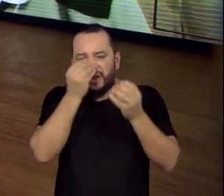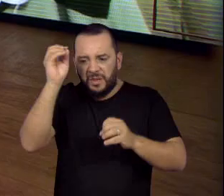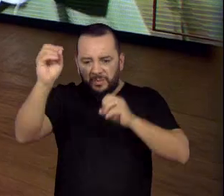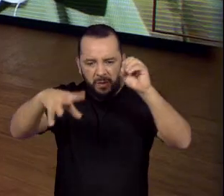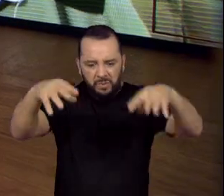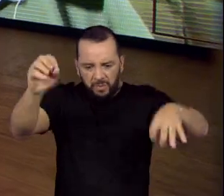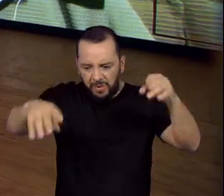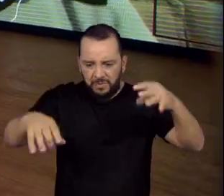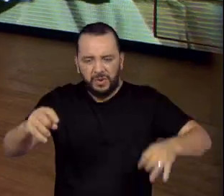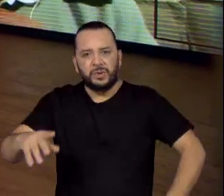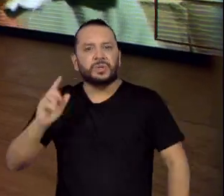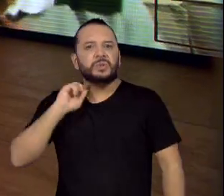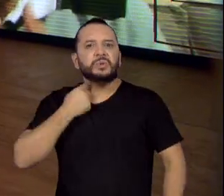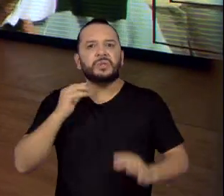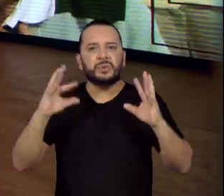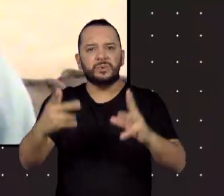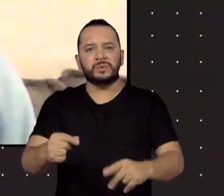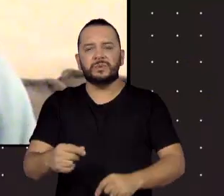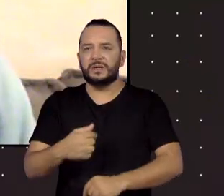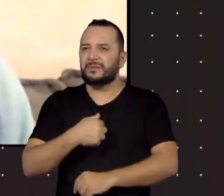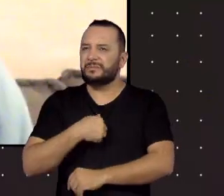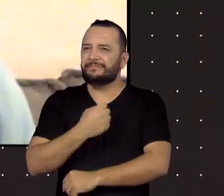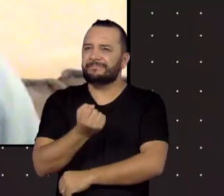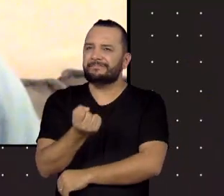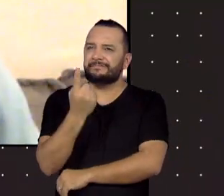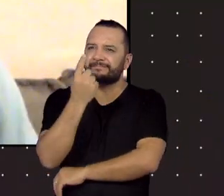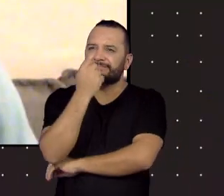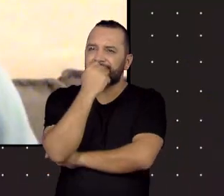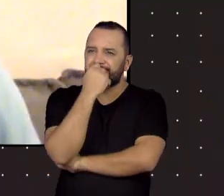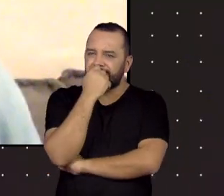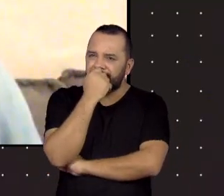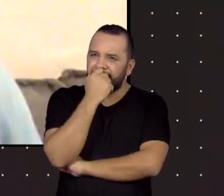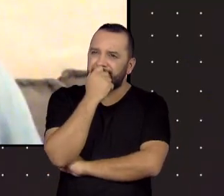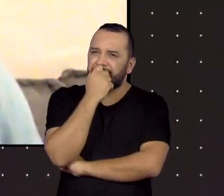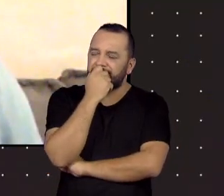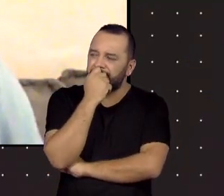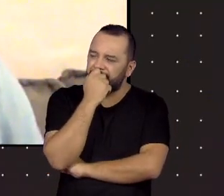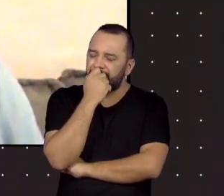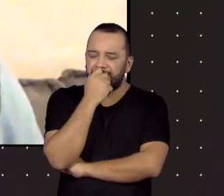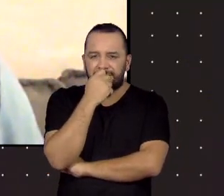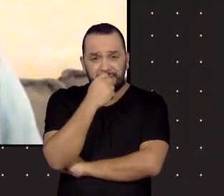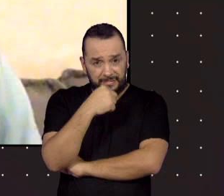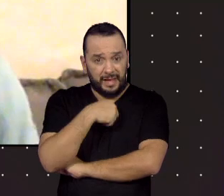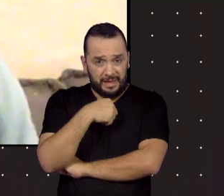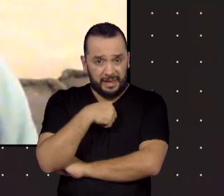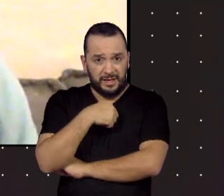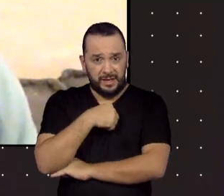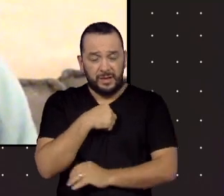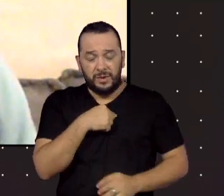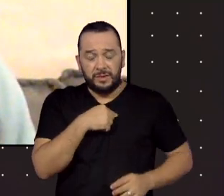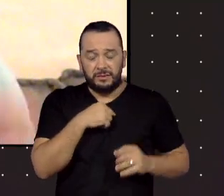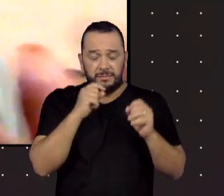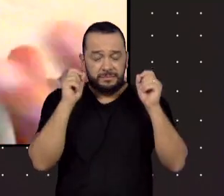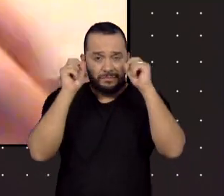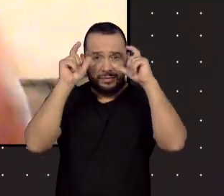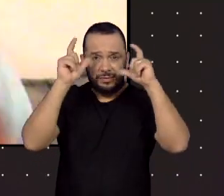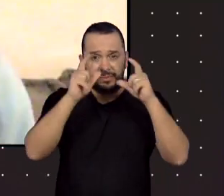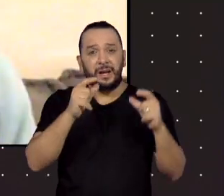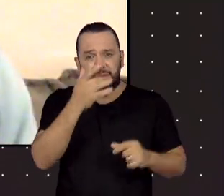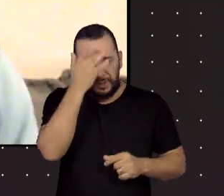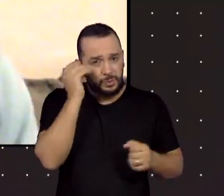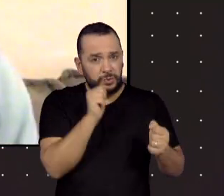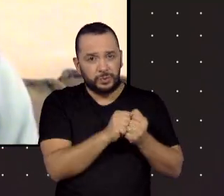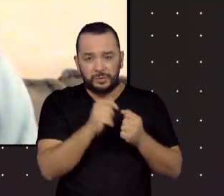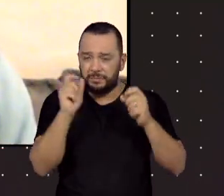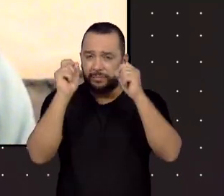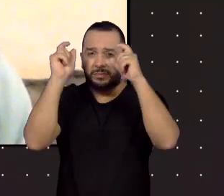desgraçadas. Nesse momento, eu e todos ali, todos nós, levamos um susto e um baque.